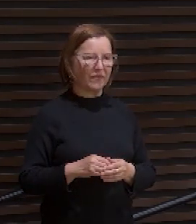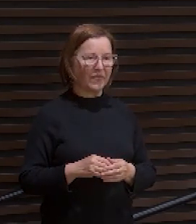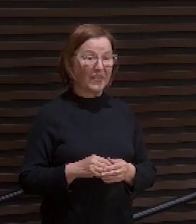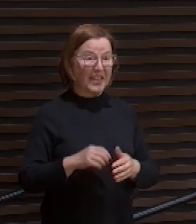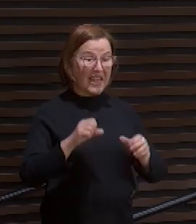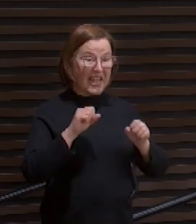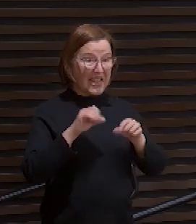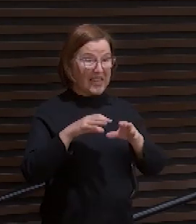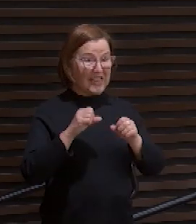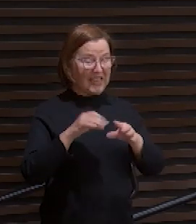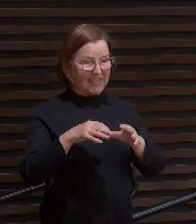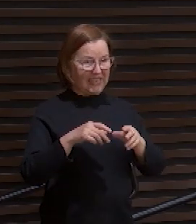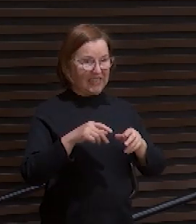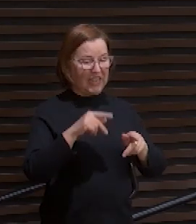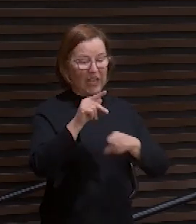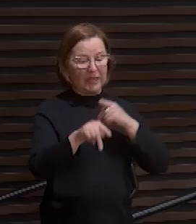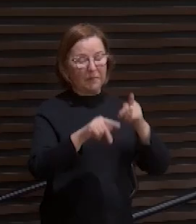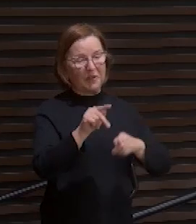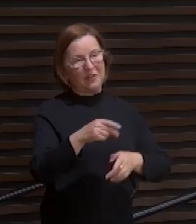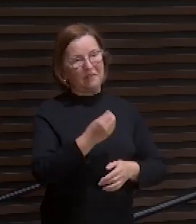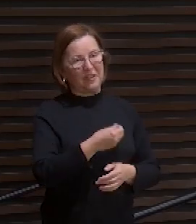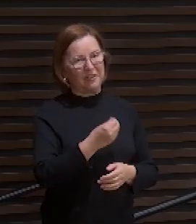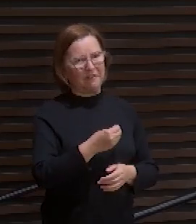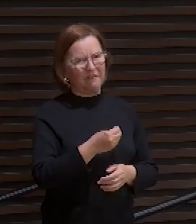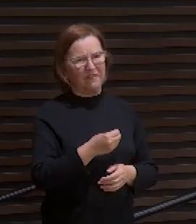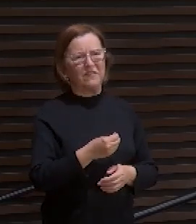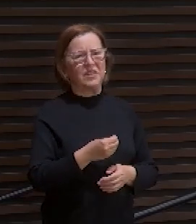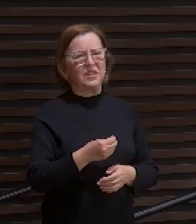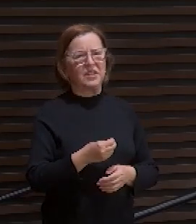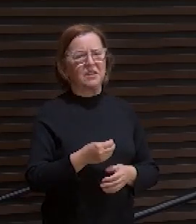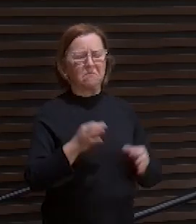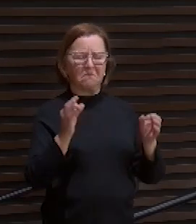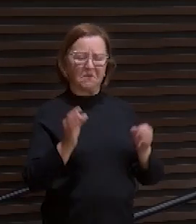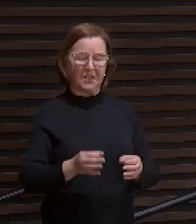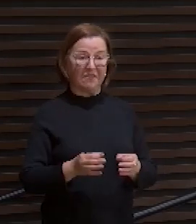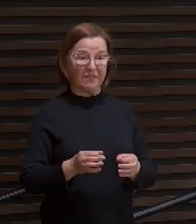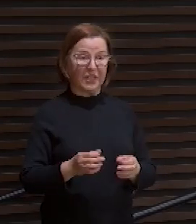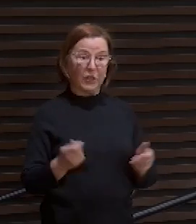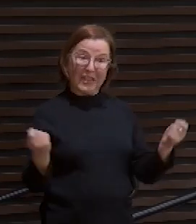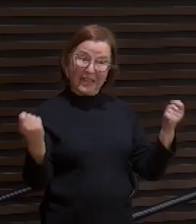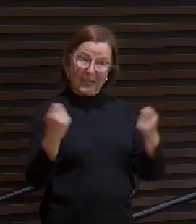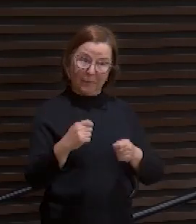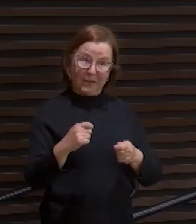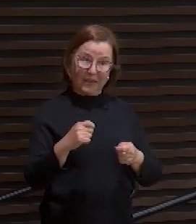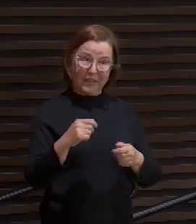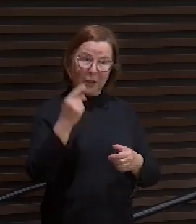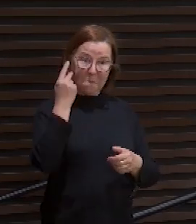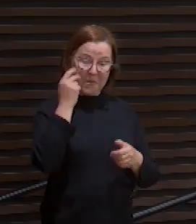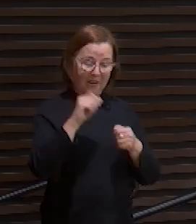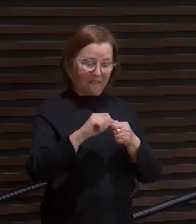ensina os homens a viverem em retidão, capacitando-os a fazê-lo.